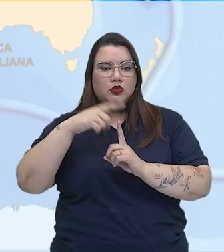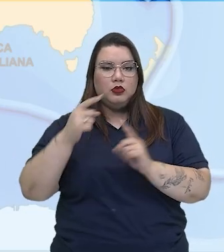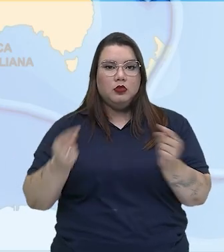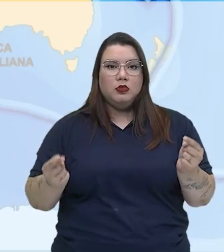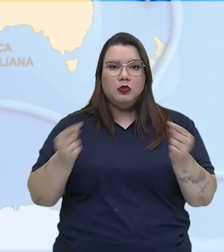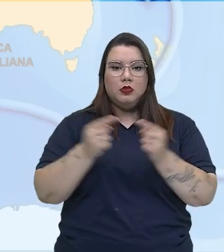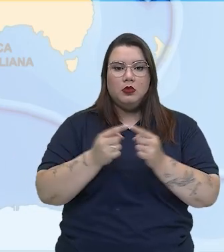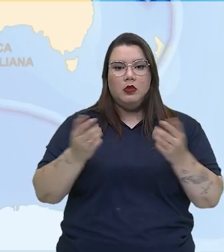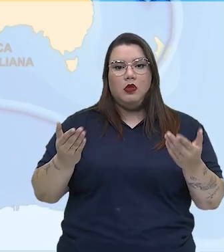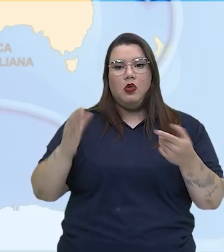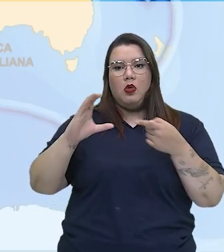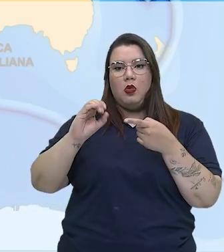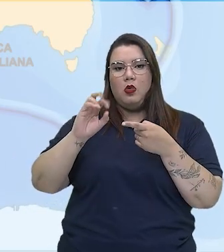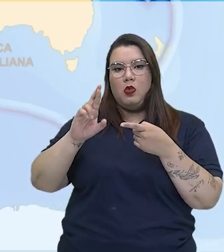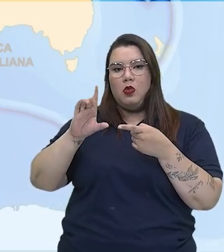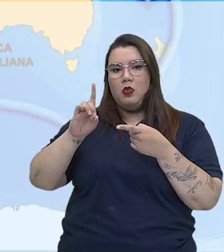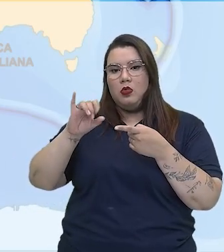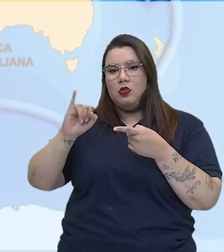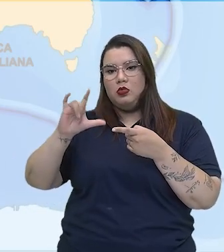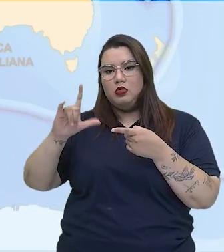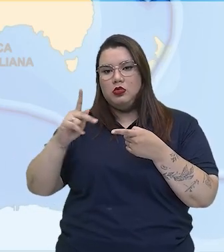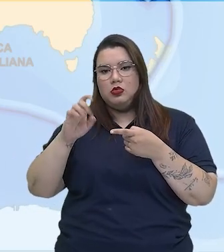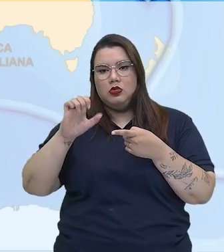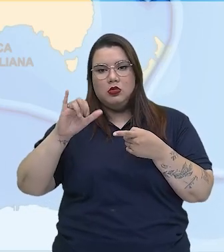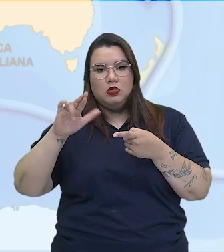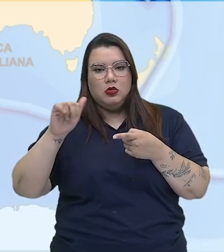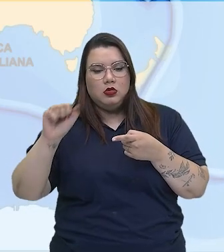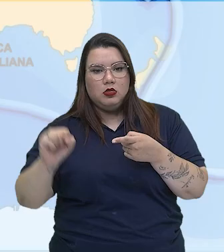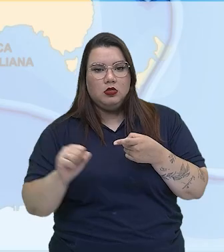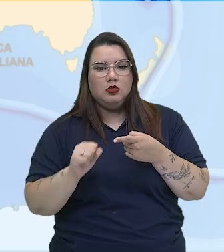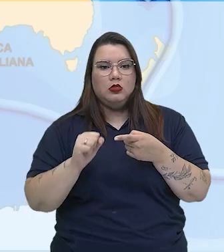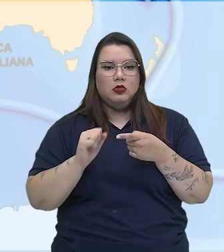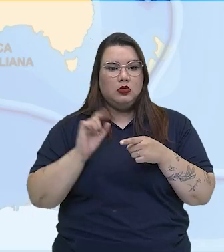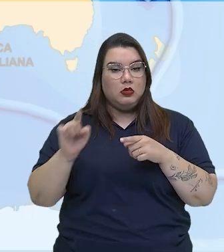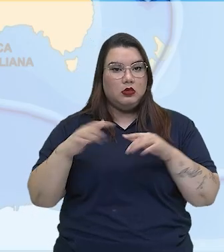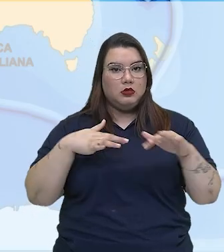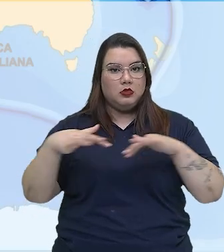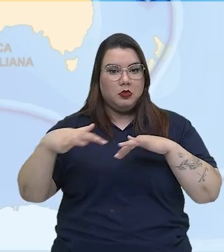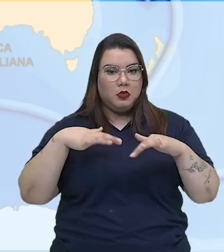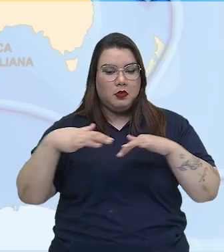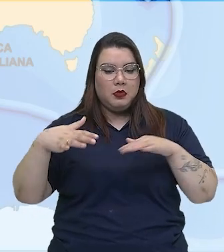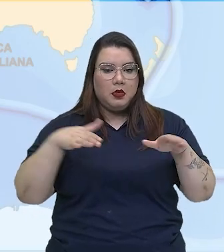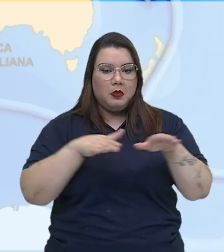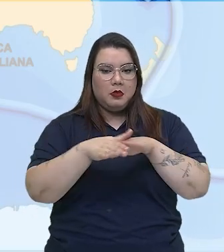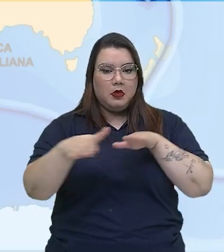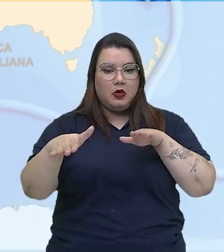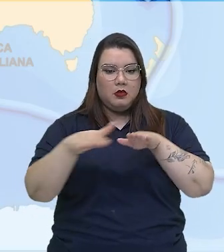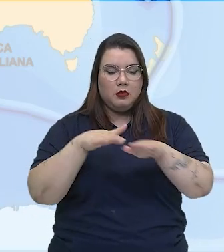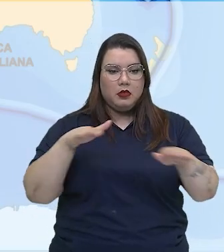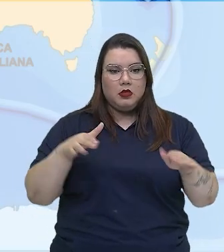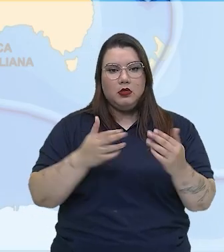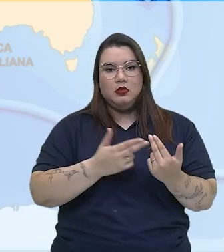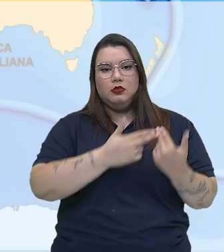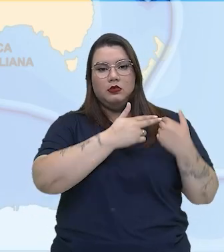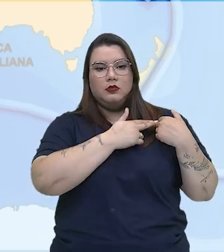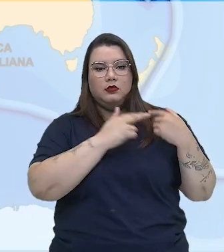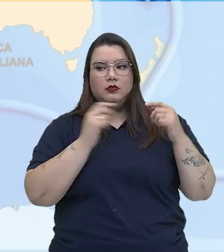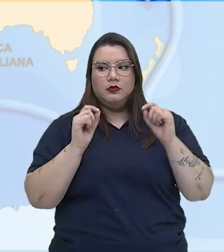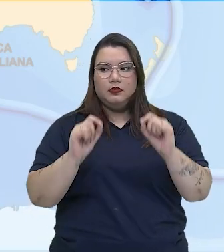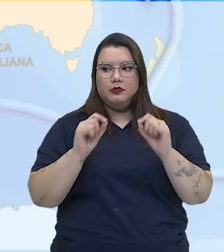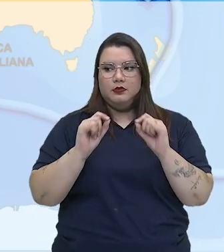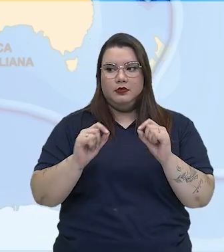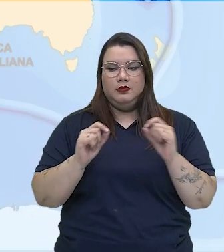formação das cordilheiras, pela formação, esse movimento das placas, ele é responsável